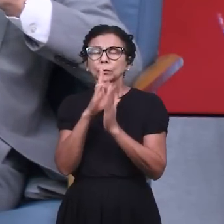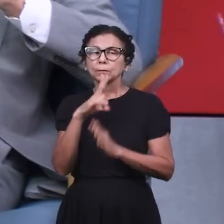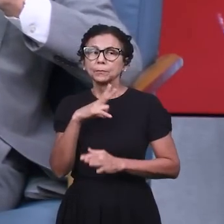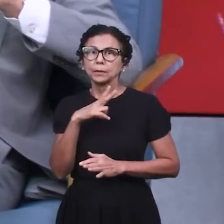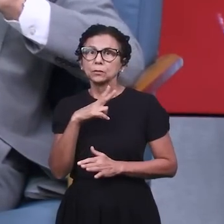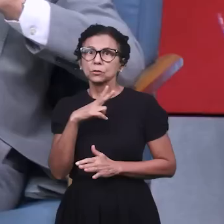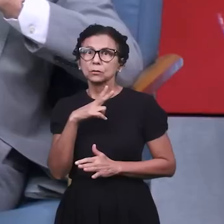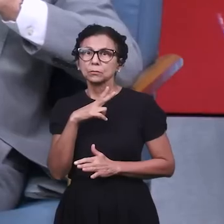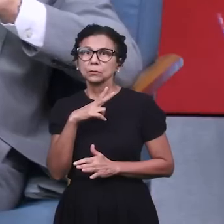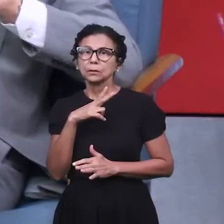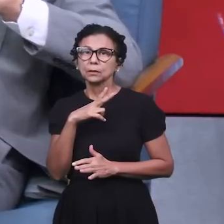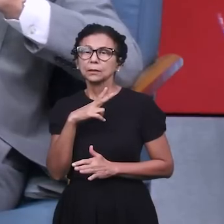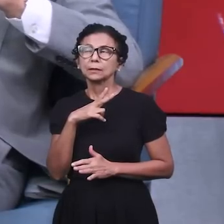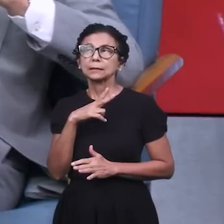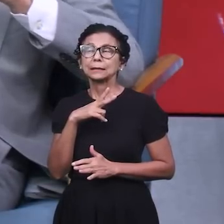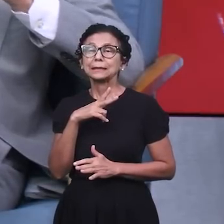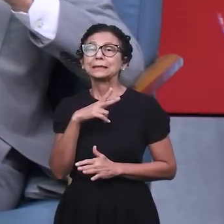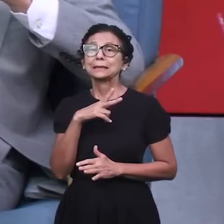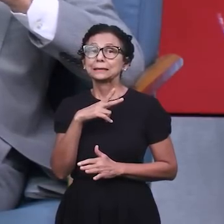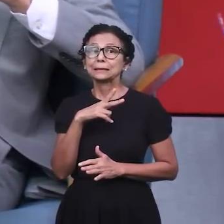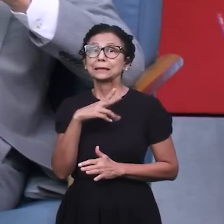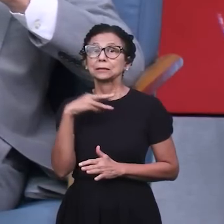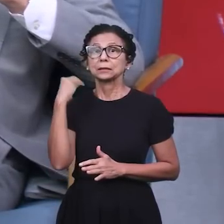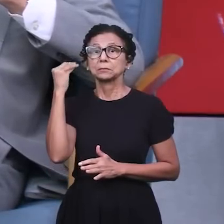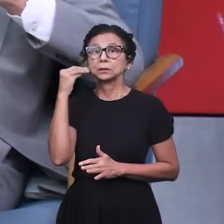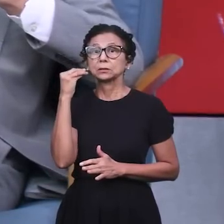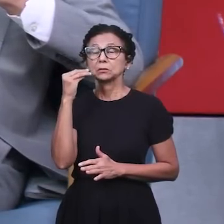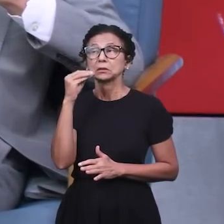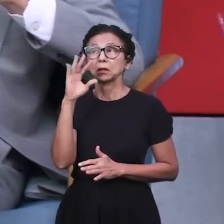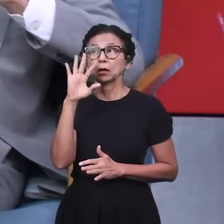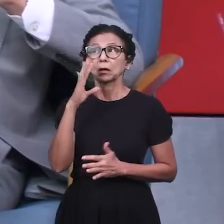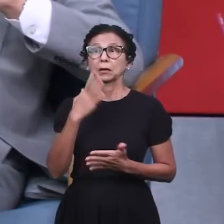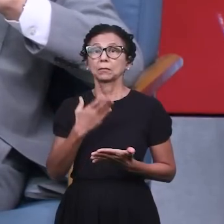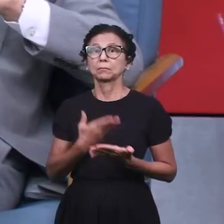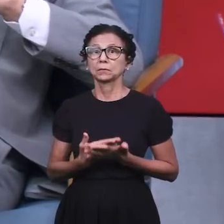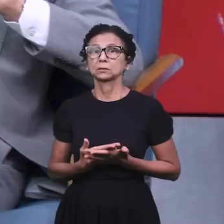experiências são assim impressionantes.